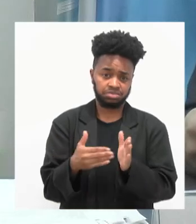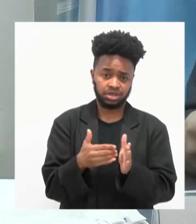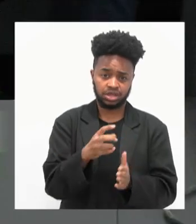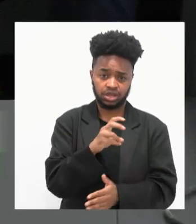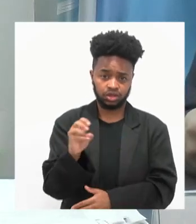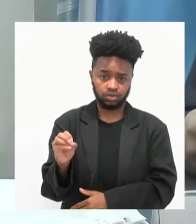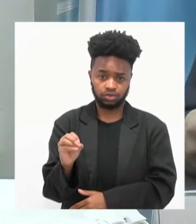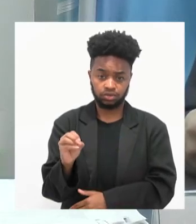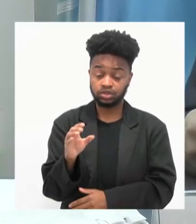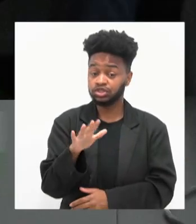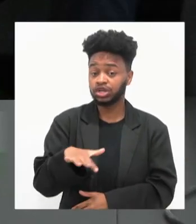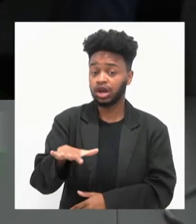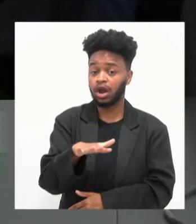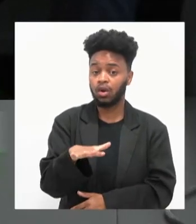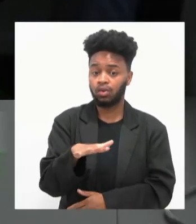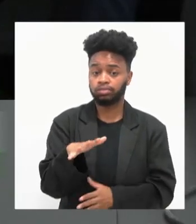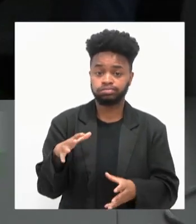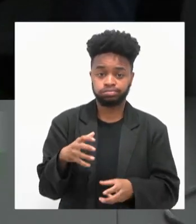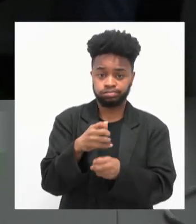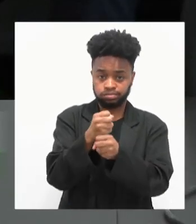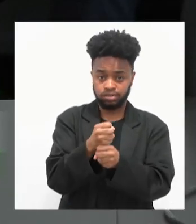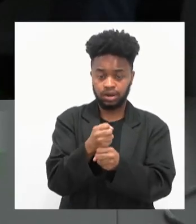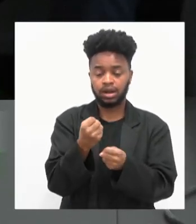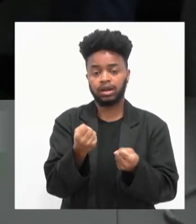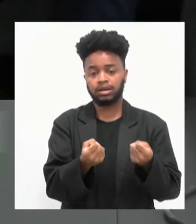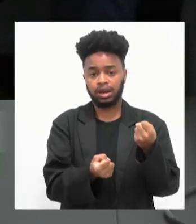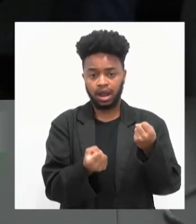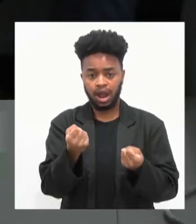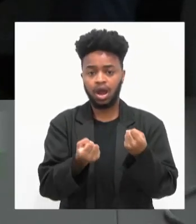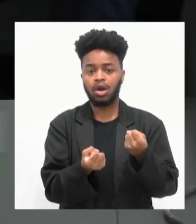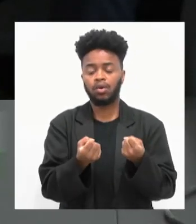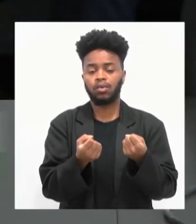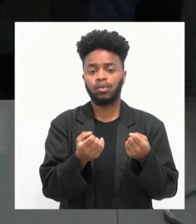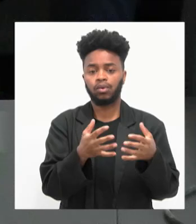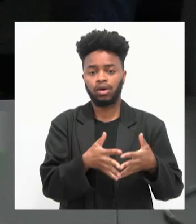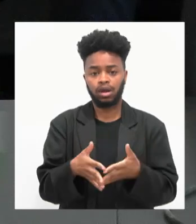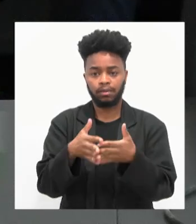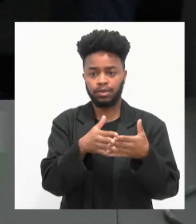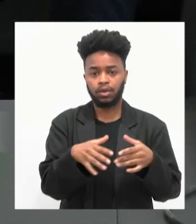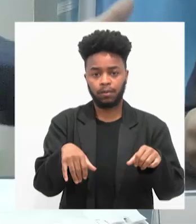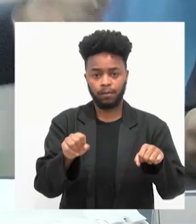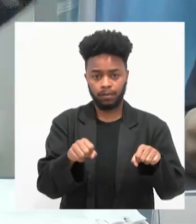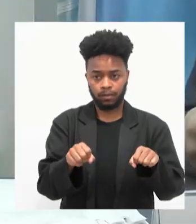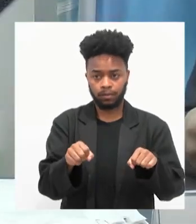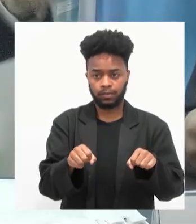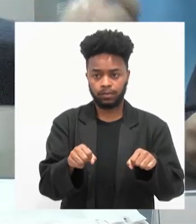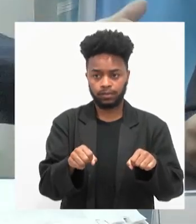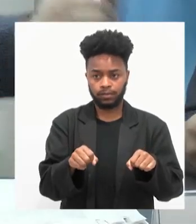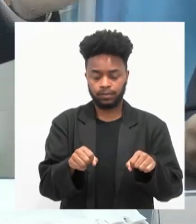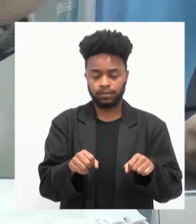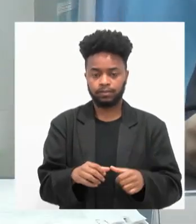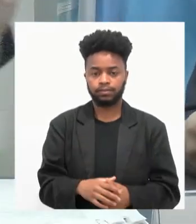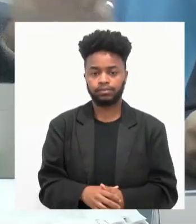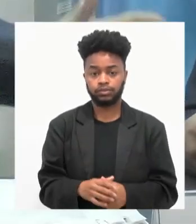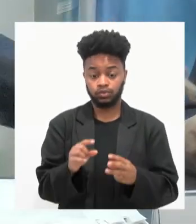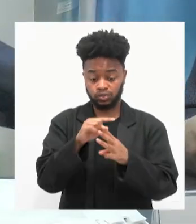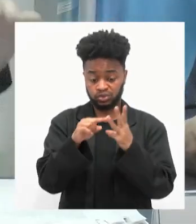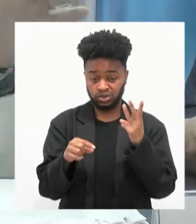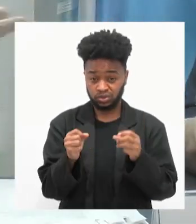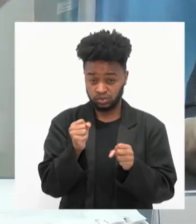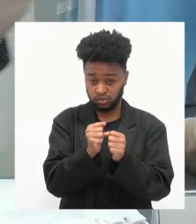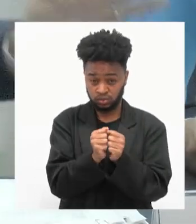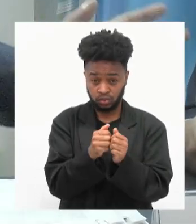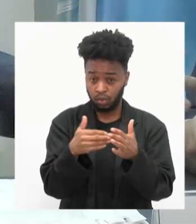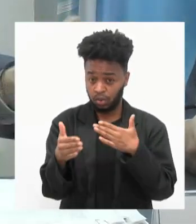motocicleta? Não. Geral. Caminhão, moto, entre carro, tudo era tudo. Olha só, entre motocicleta, veículo, caminhão,